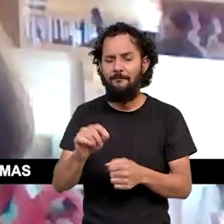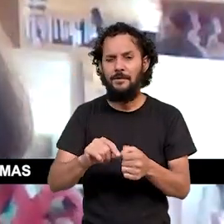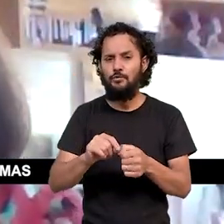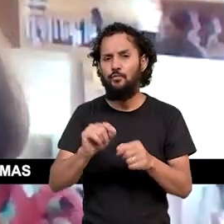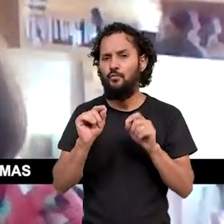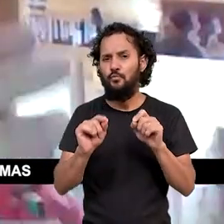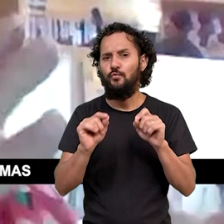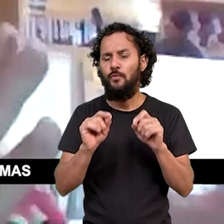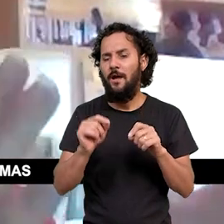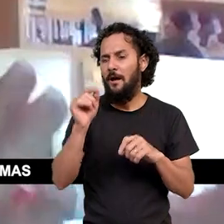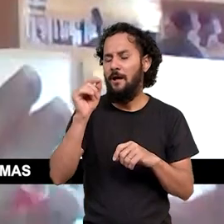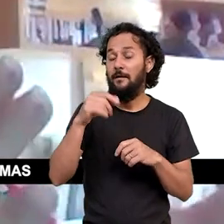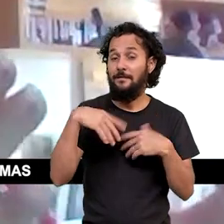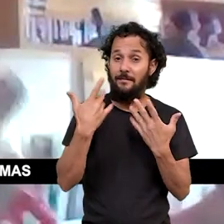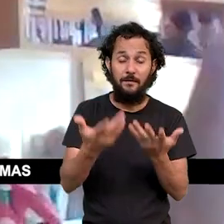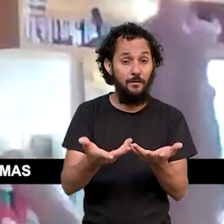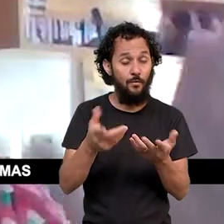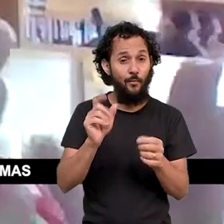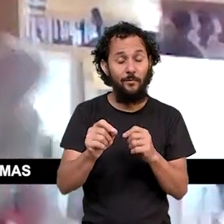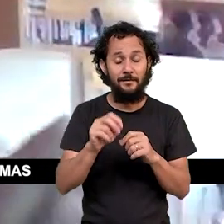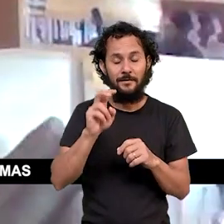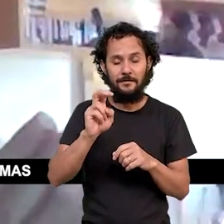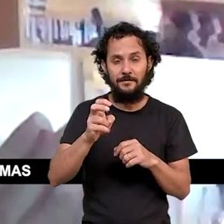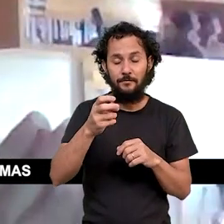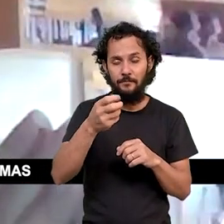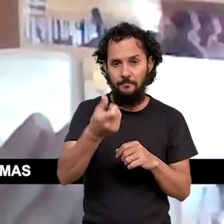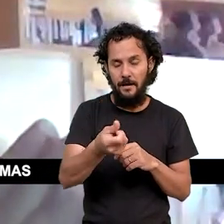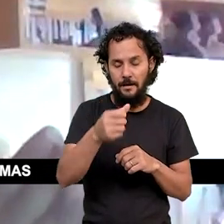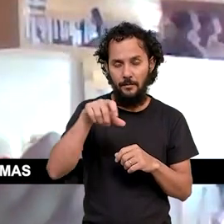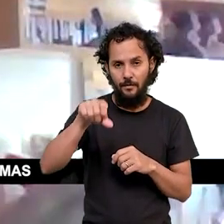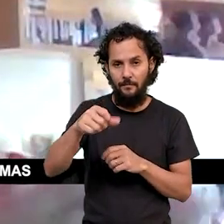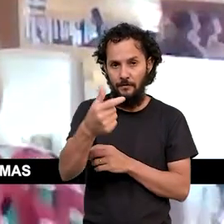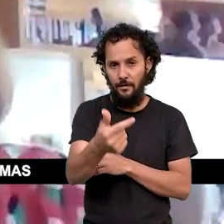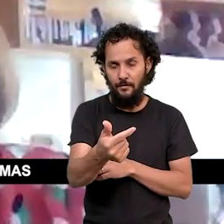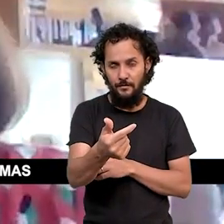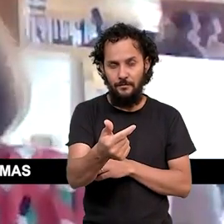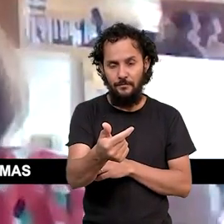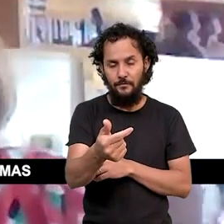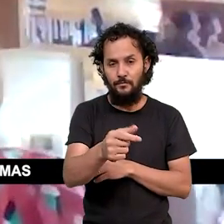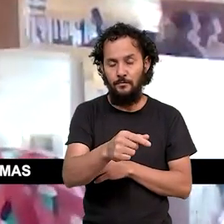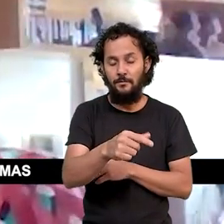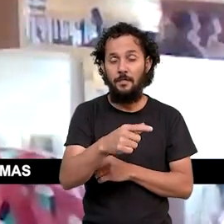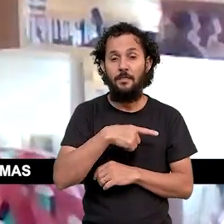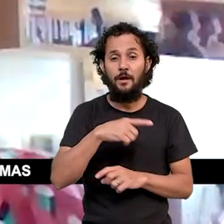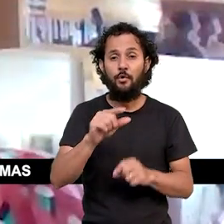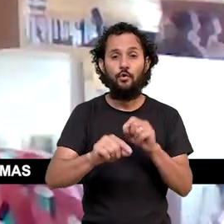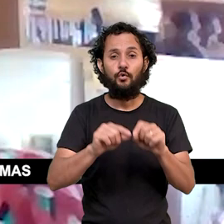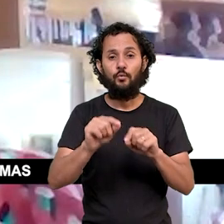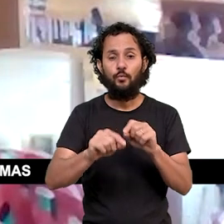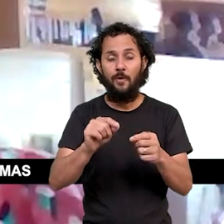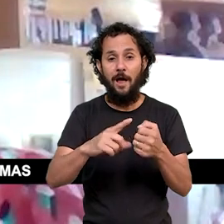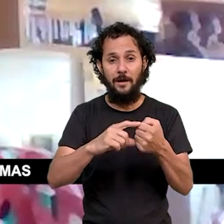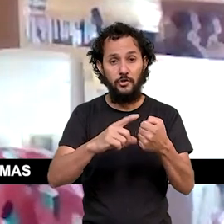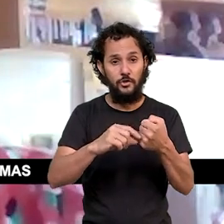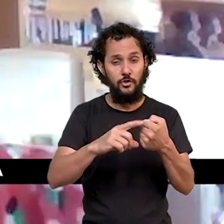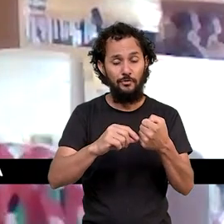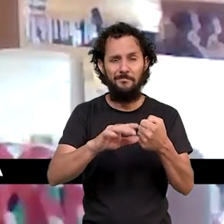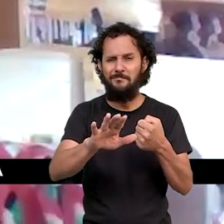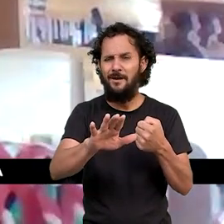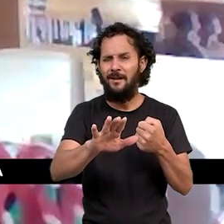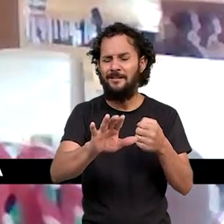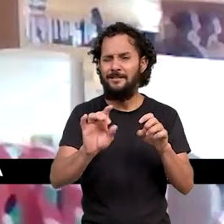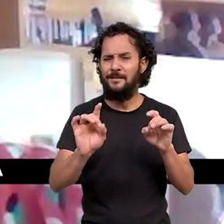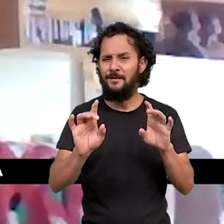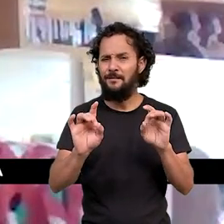então, até então, na 5692, nós temos este artigo,